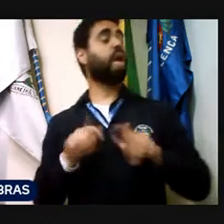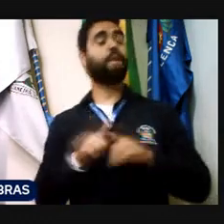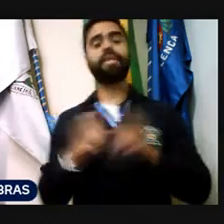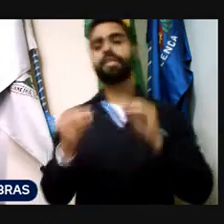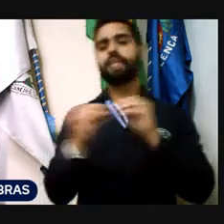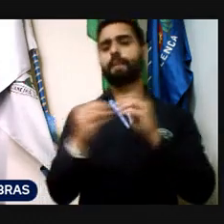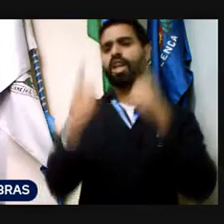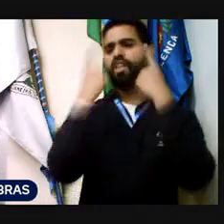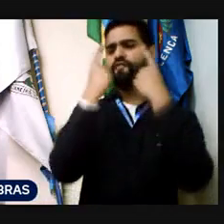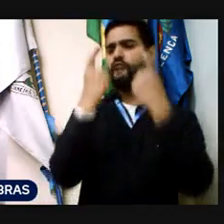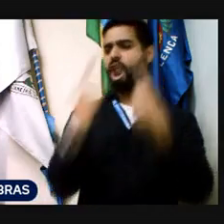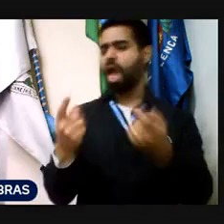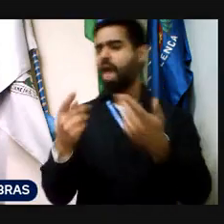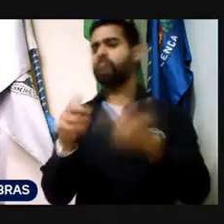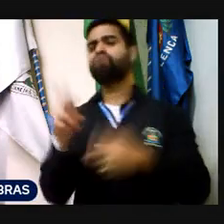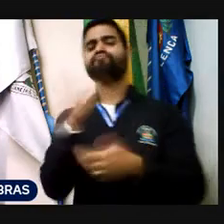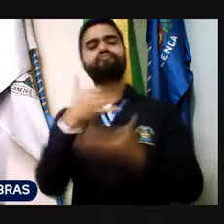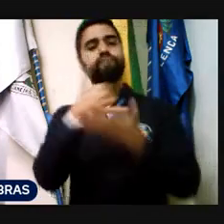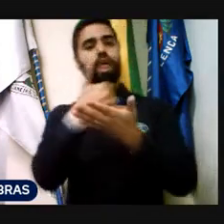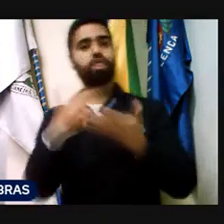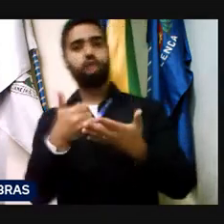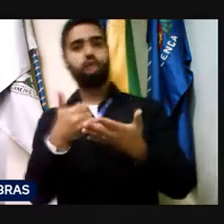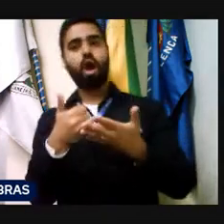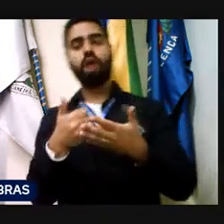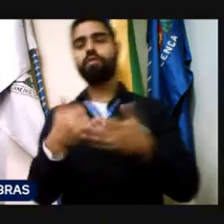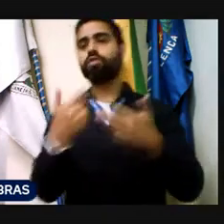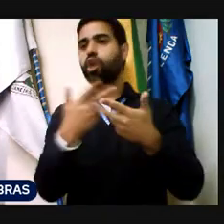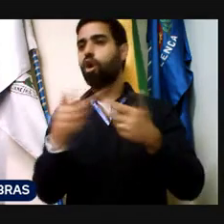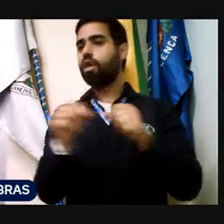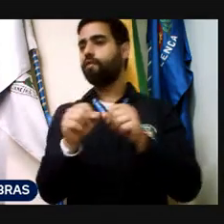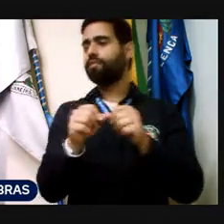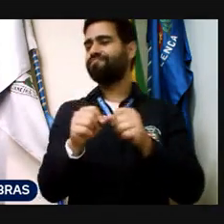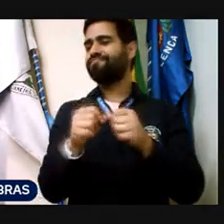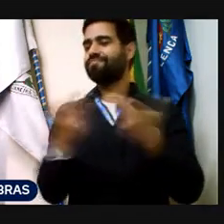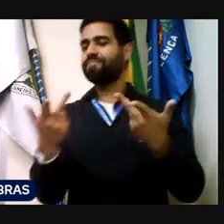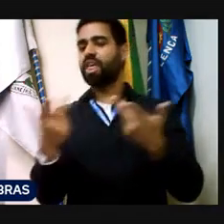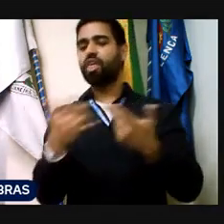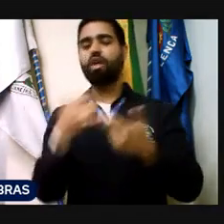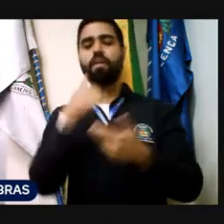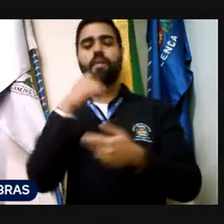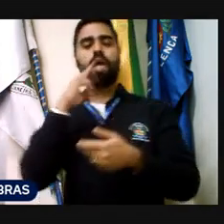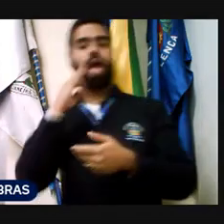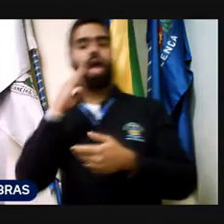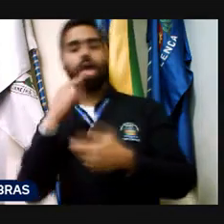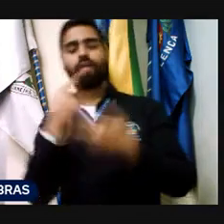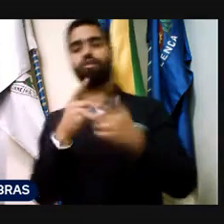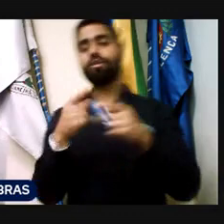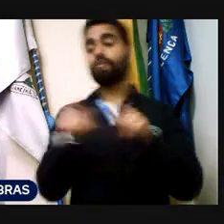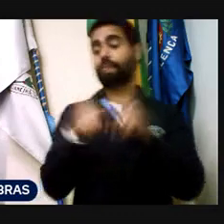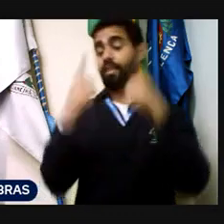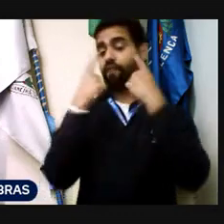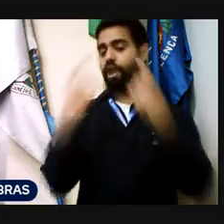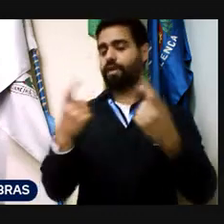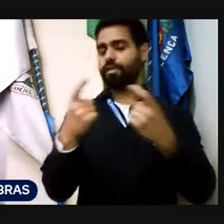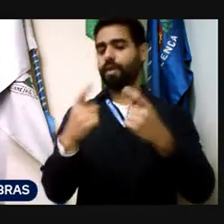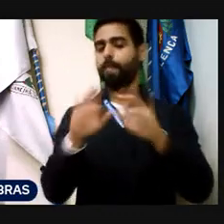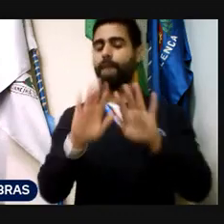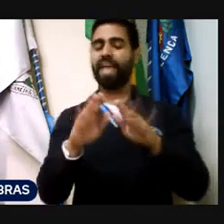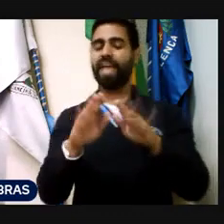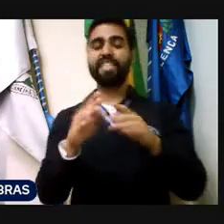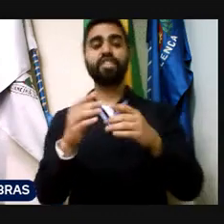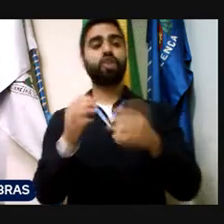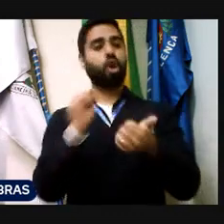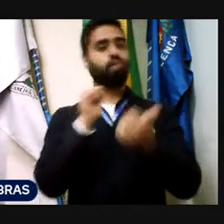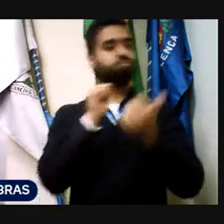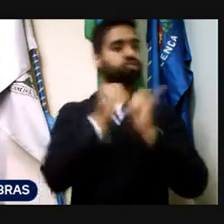violência, do sedentarismo, do uso de drogas, da marginalização, da prostituição infantil, do alcoolismo, da violência. O esporte e o lazer é um